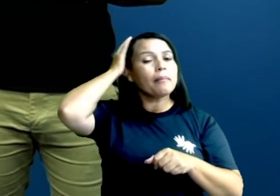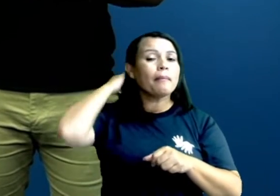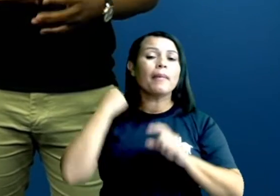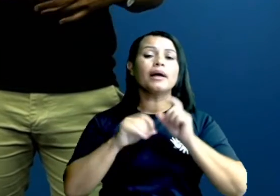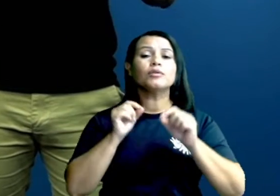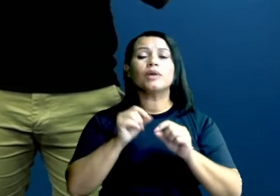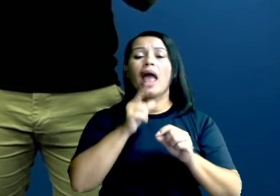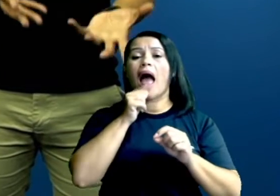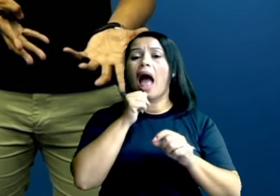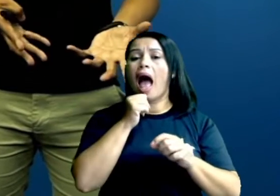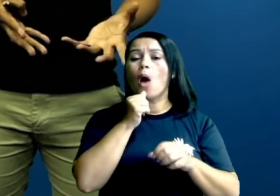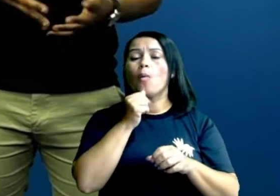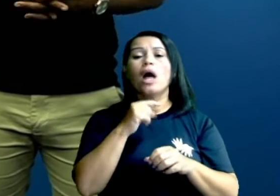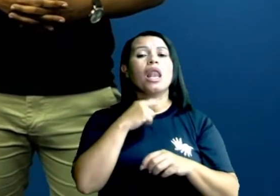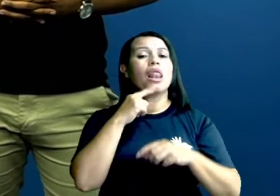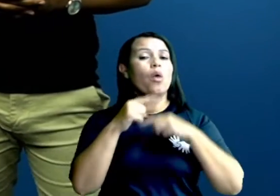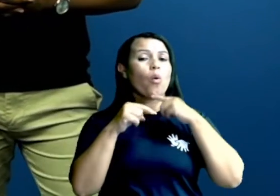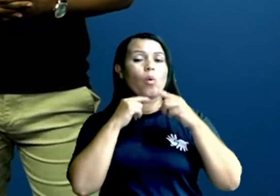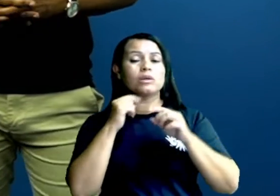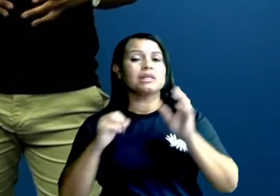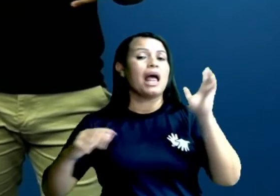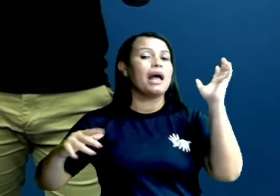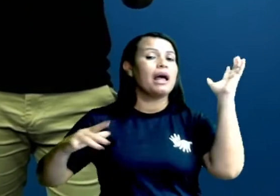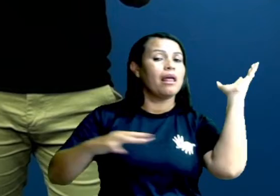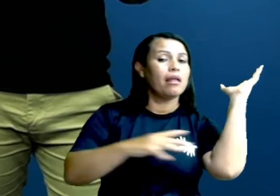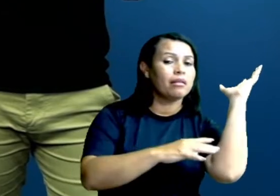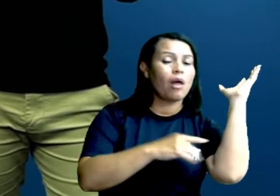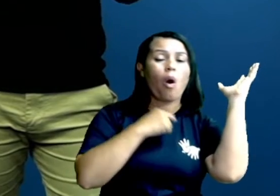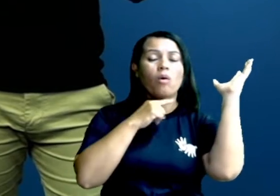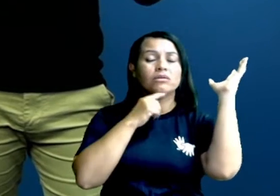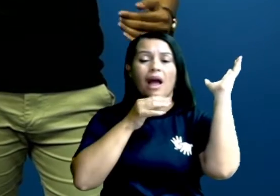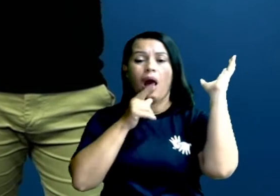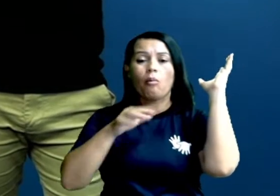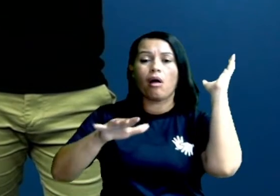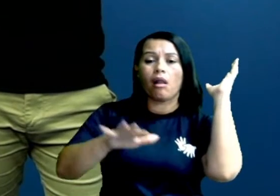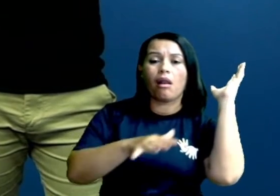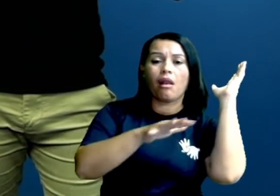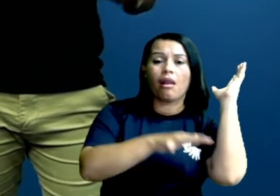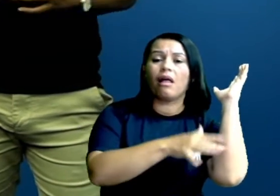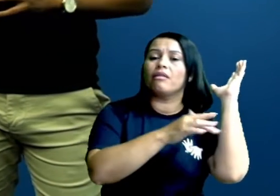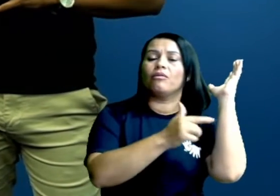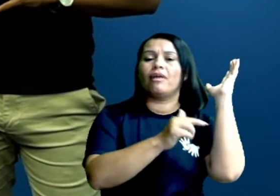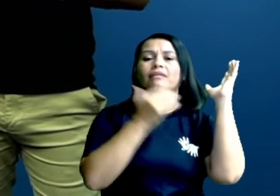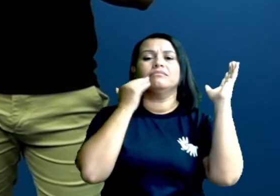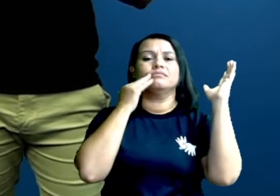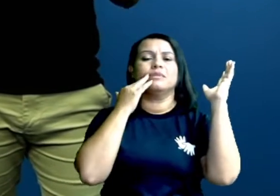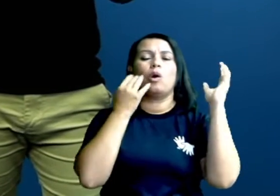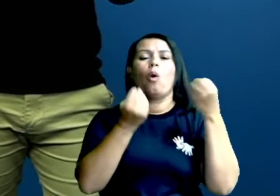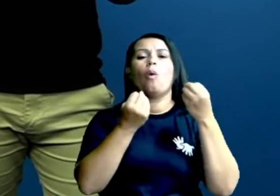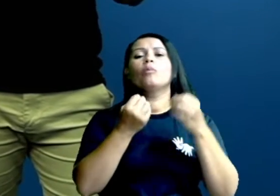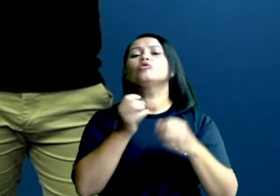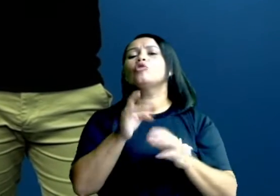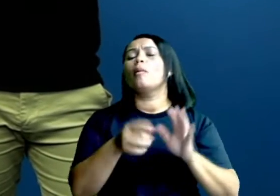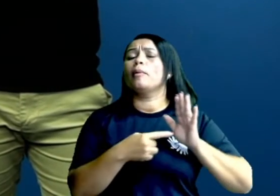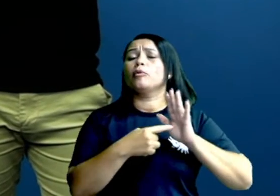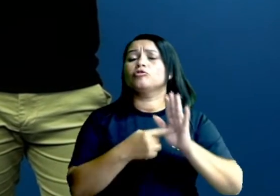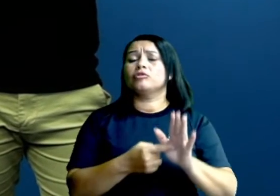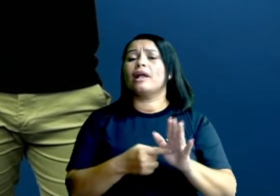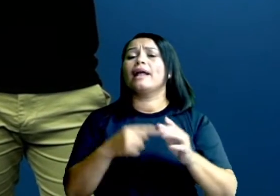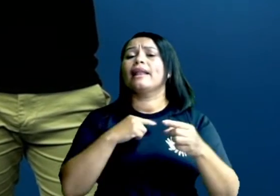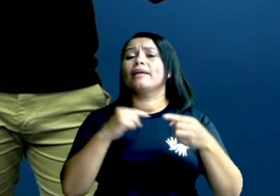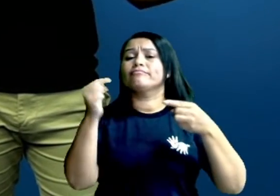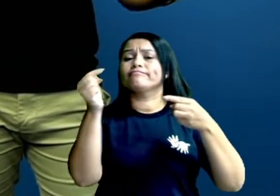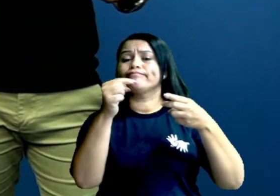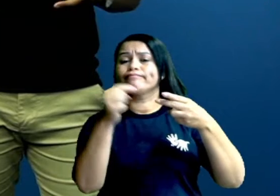e isso faz com que a água não alcance essas plantas, então você tem geralmente árvores de maior porte, tá? Então, só para destacar, a